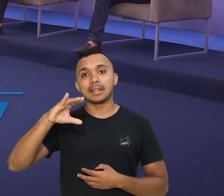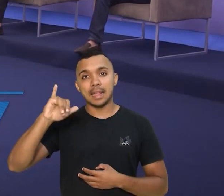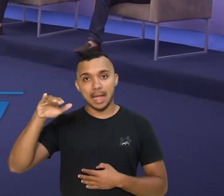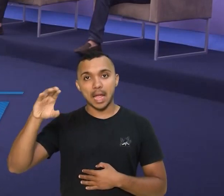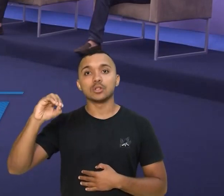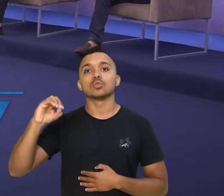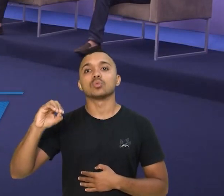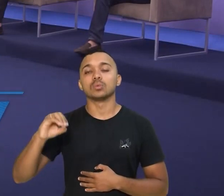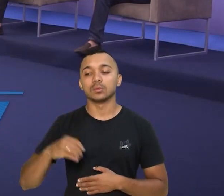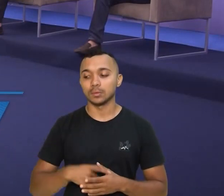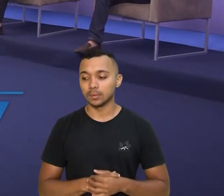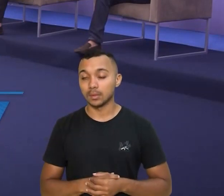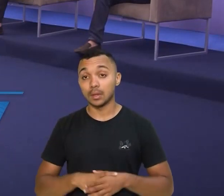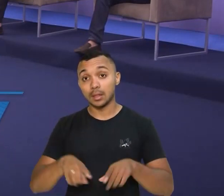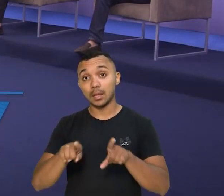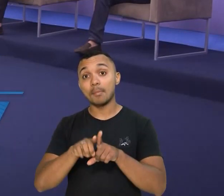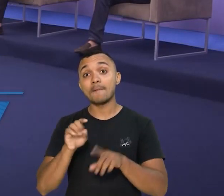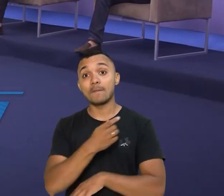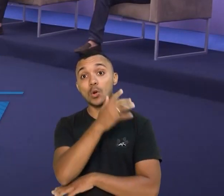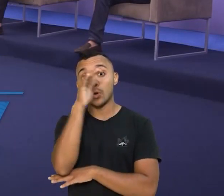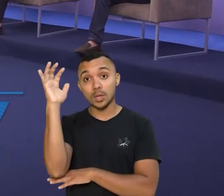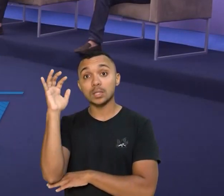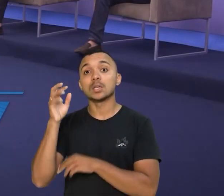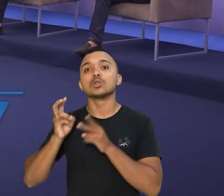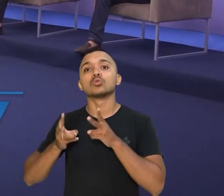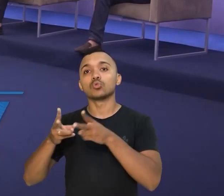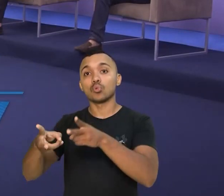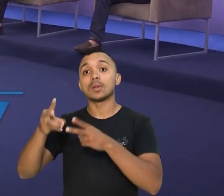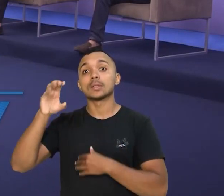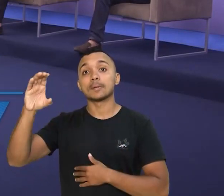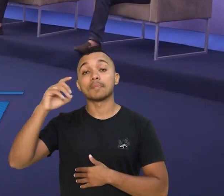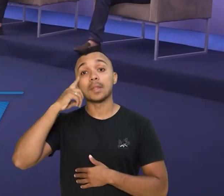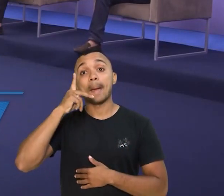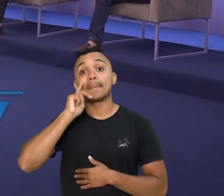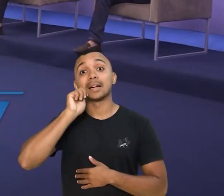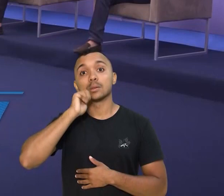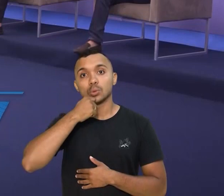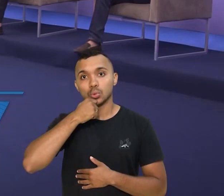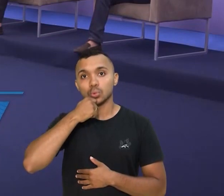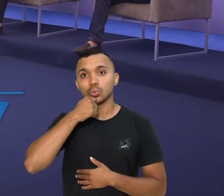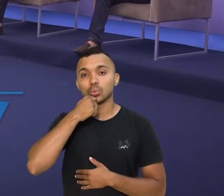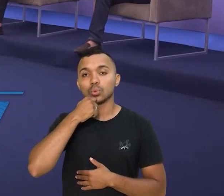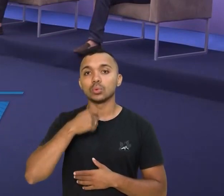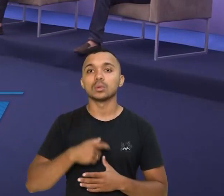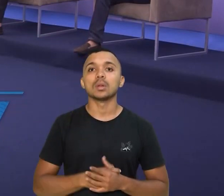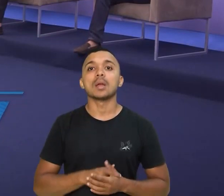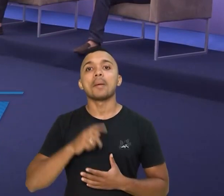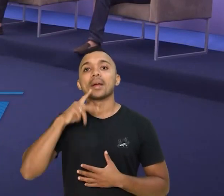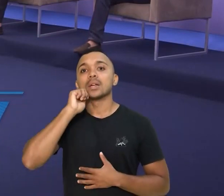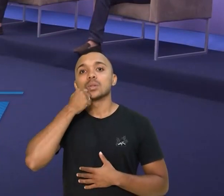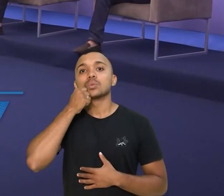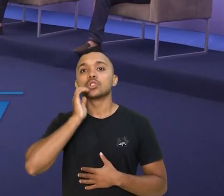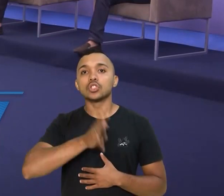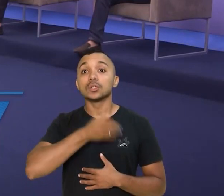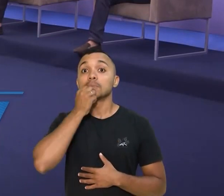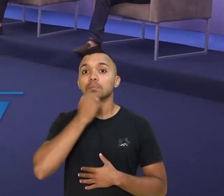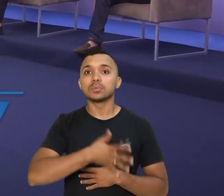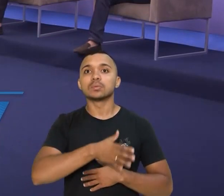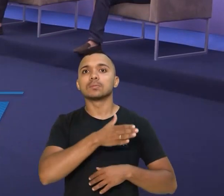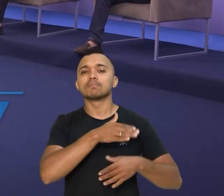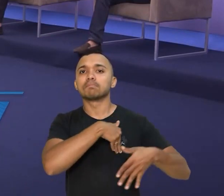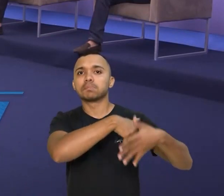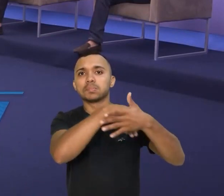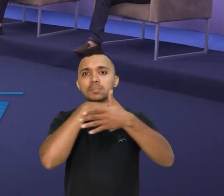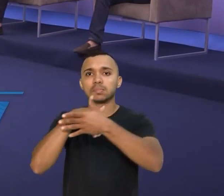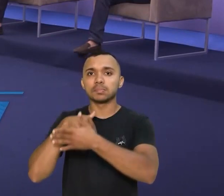na C. Exatamente. E o Floresta permanece na C até hoje. Então, que o Pacaju vem fazendo bons jogos. É, pena que não